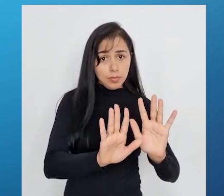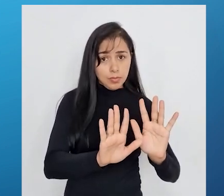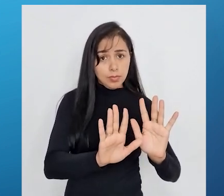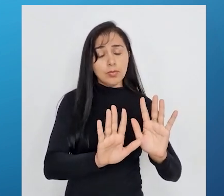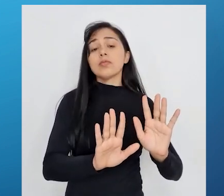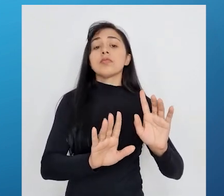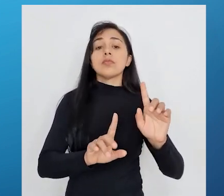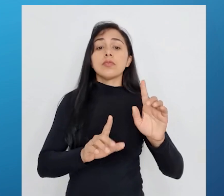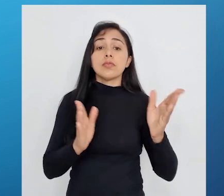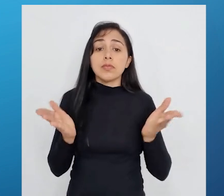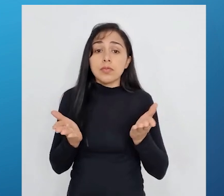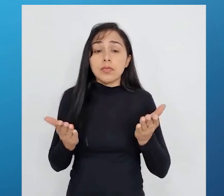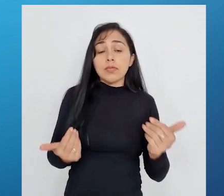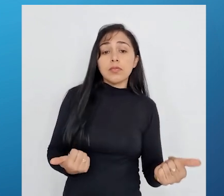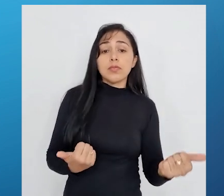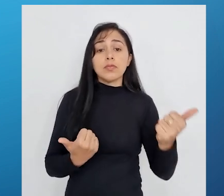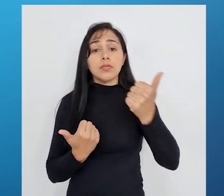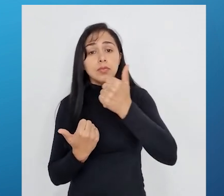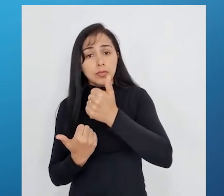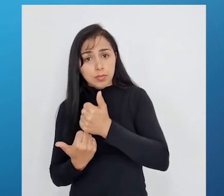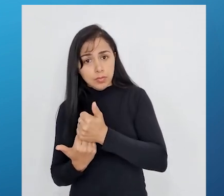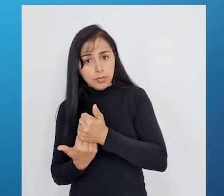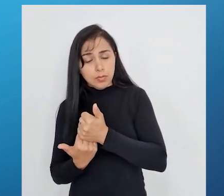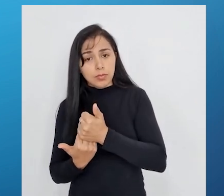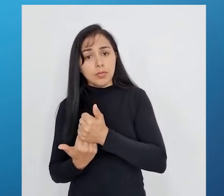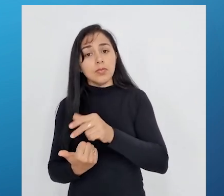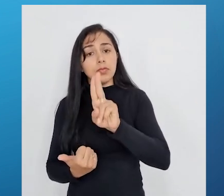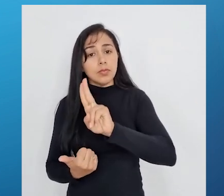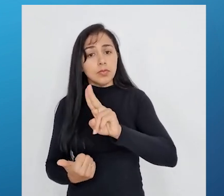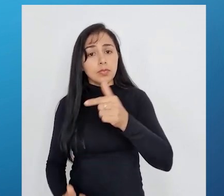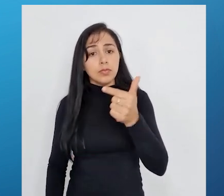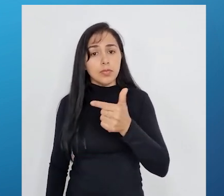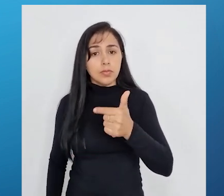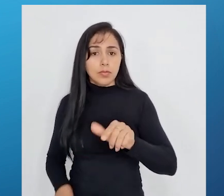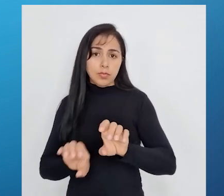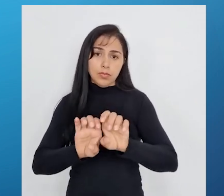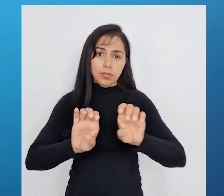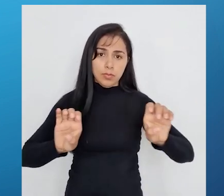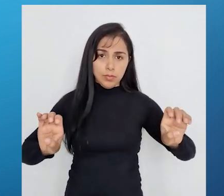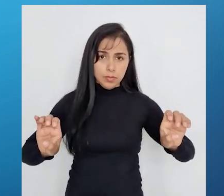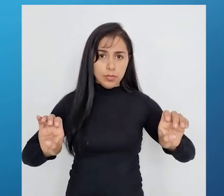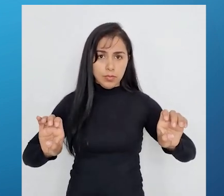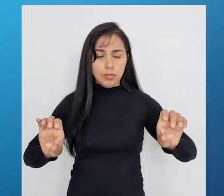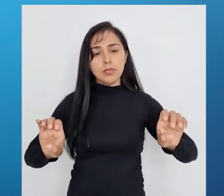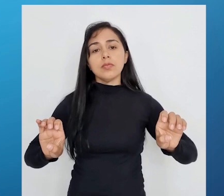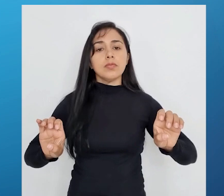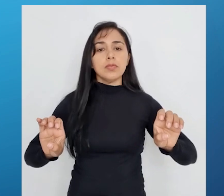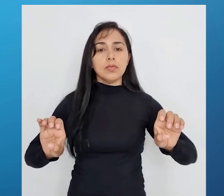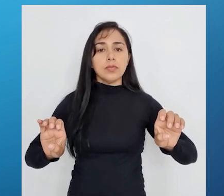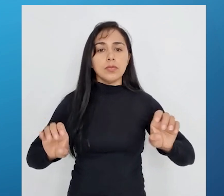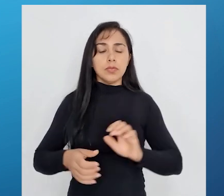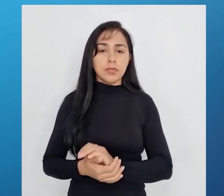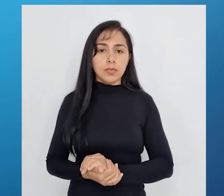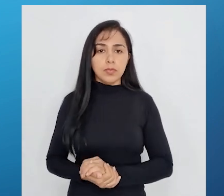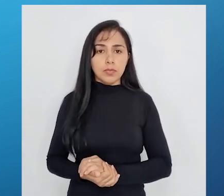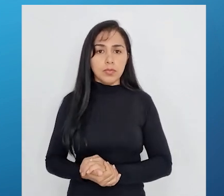e vamos substituir ele nessa segunda equação aqui, beleza? Então, olha